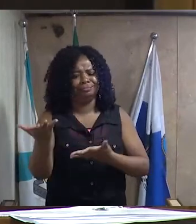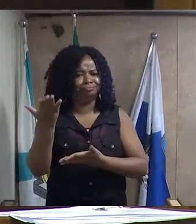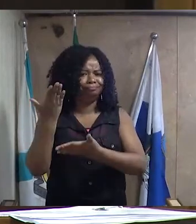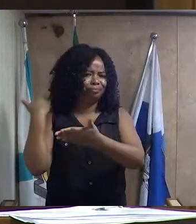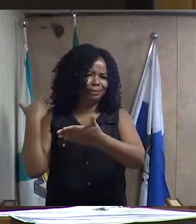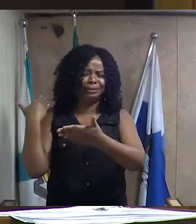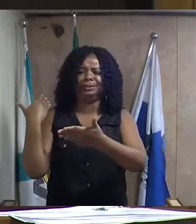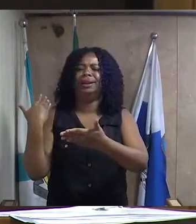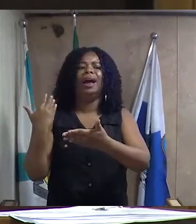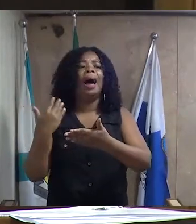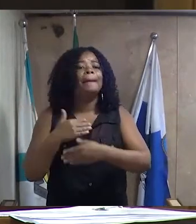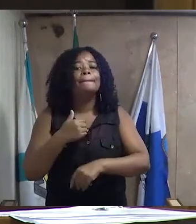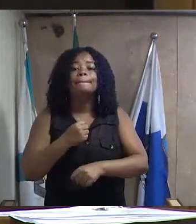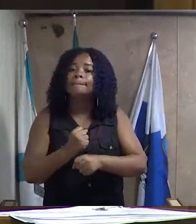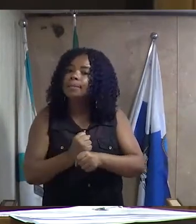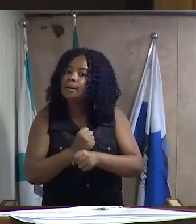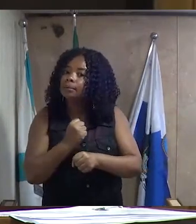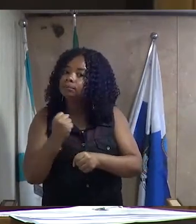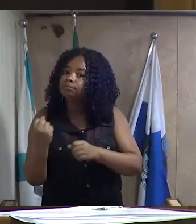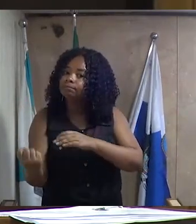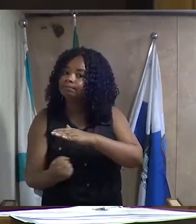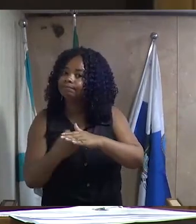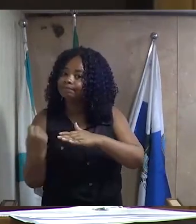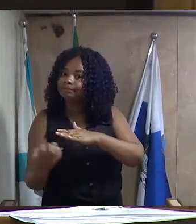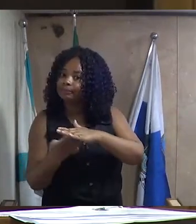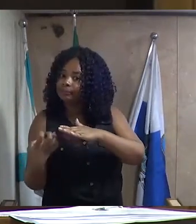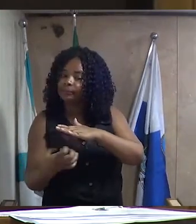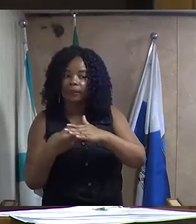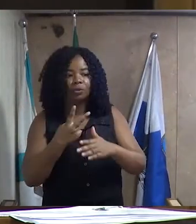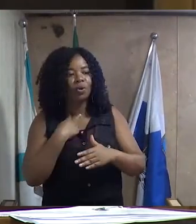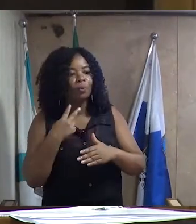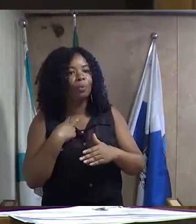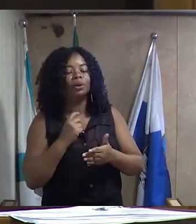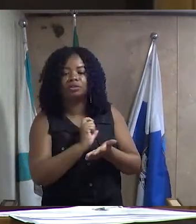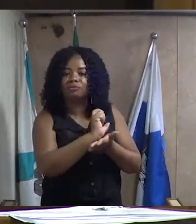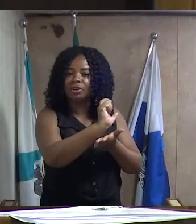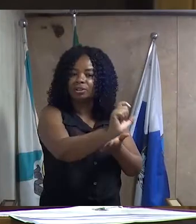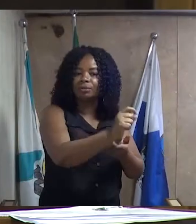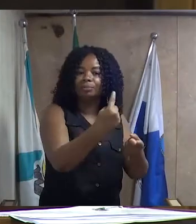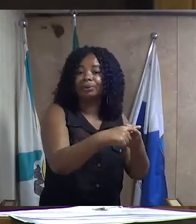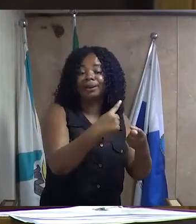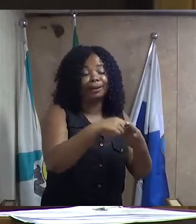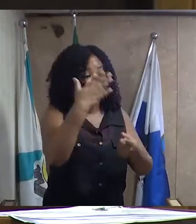não podem investir porque não sabem o futuro que o aguarda.